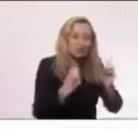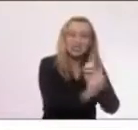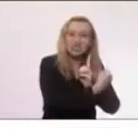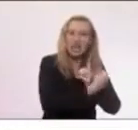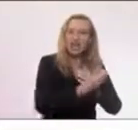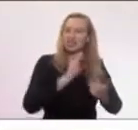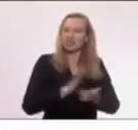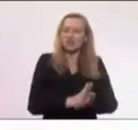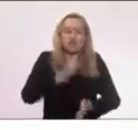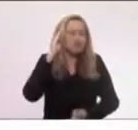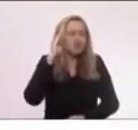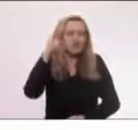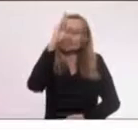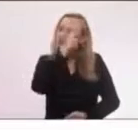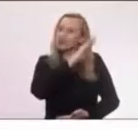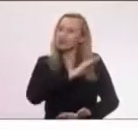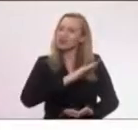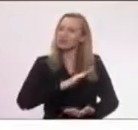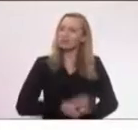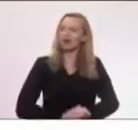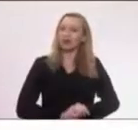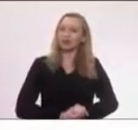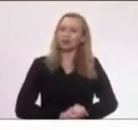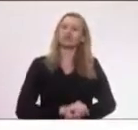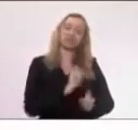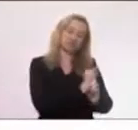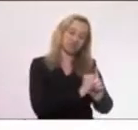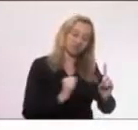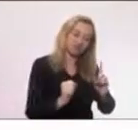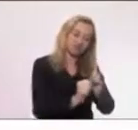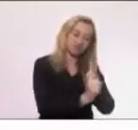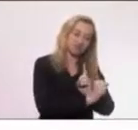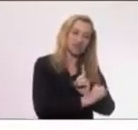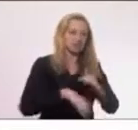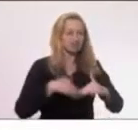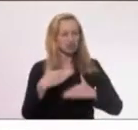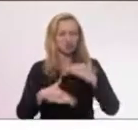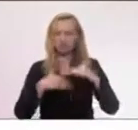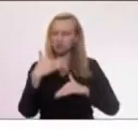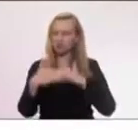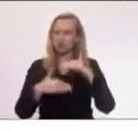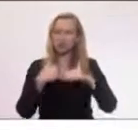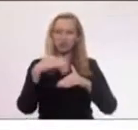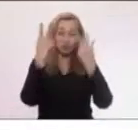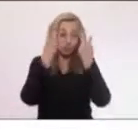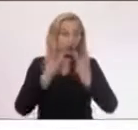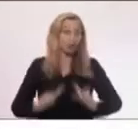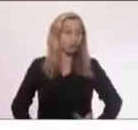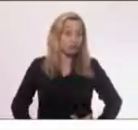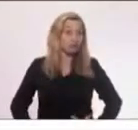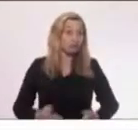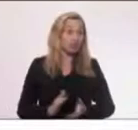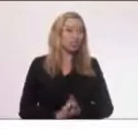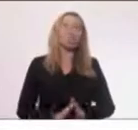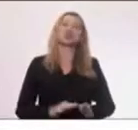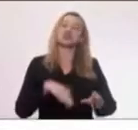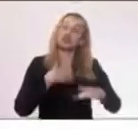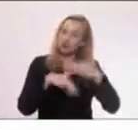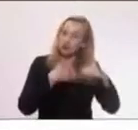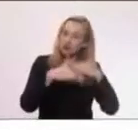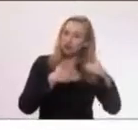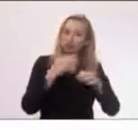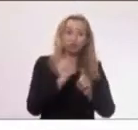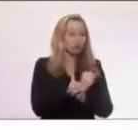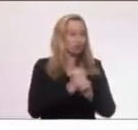elemento fundamental para a sociedade, para o desenvolvimento humano, o desenvolvimento